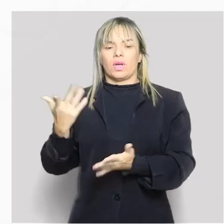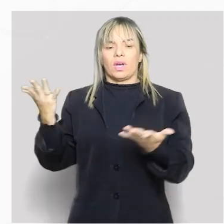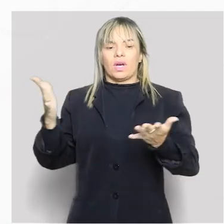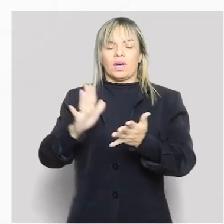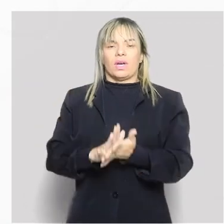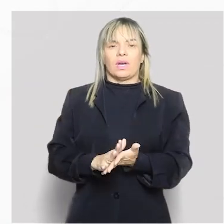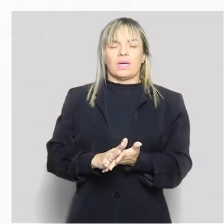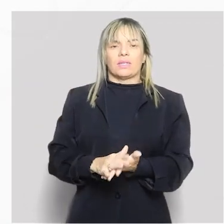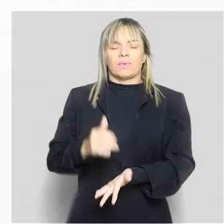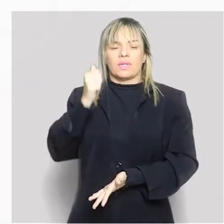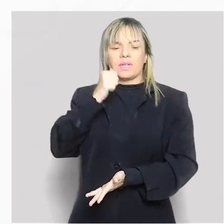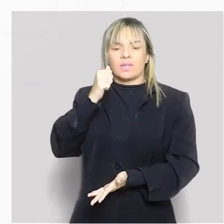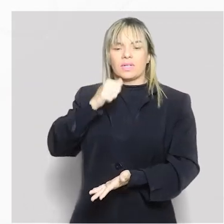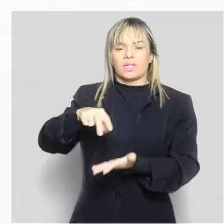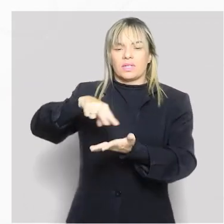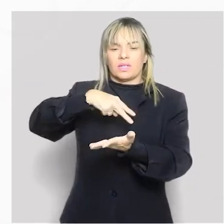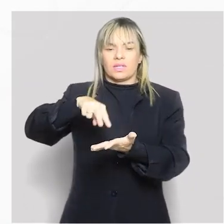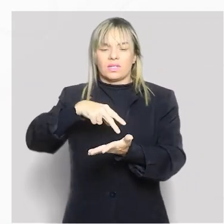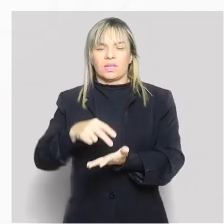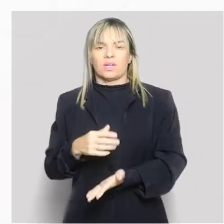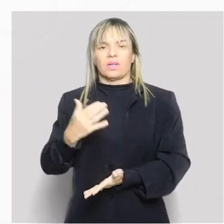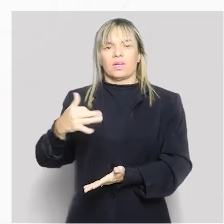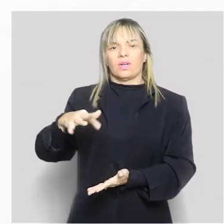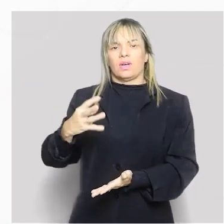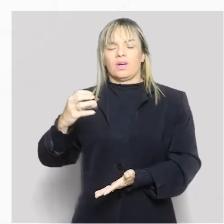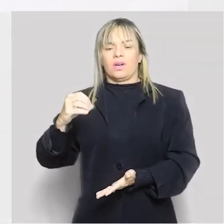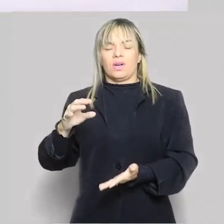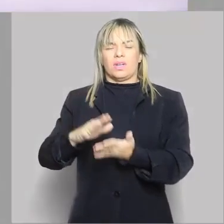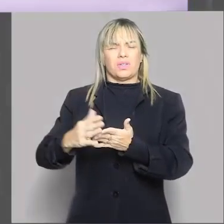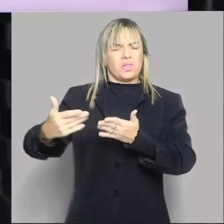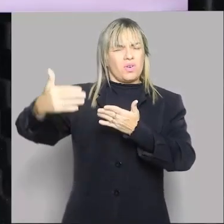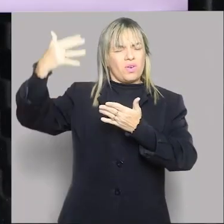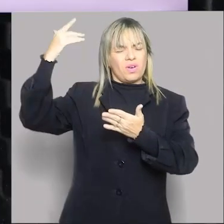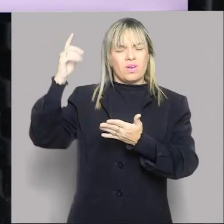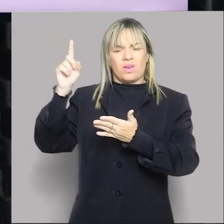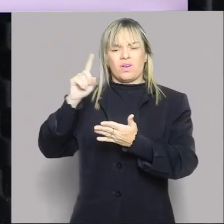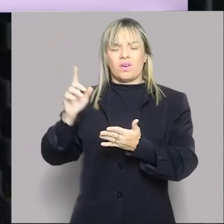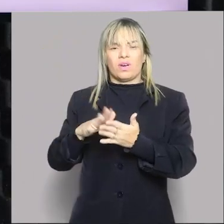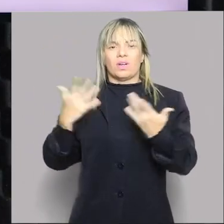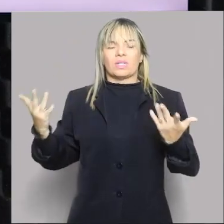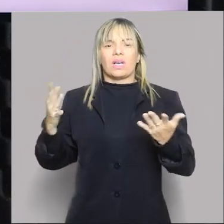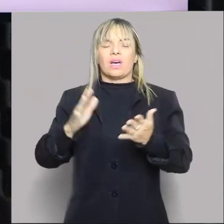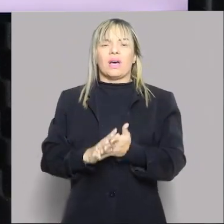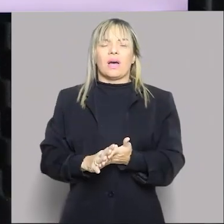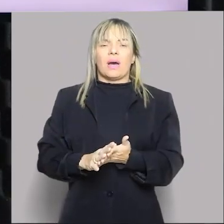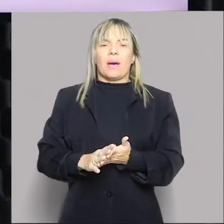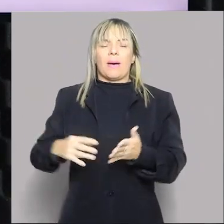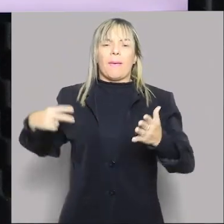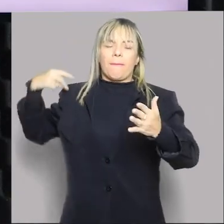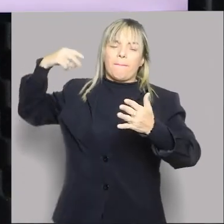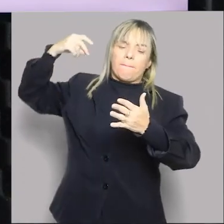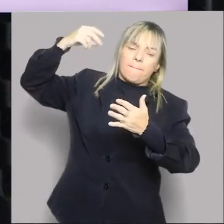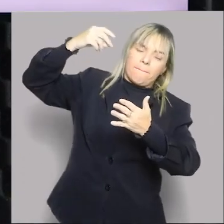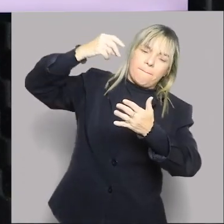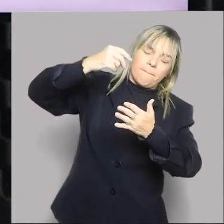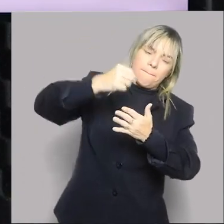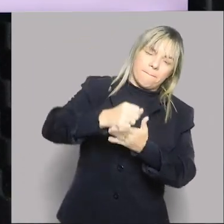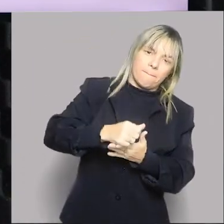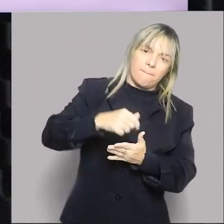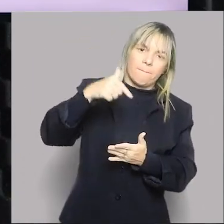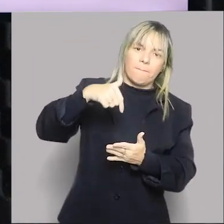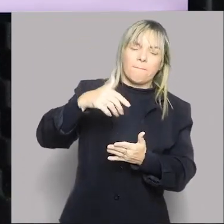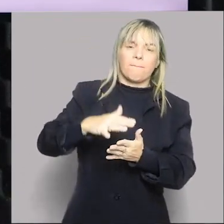Cairo. Mas ele não é a obra mais antiga. Na pré-história você já tem pinturas rupestres de grupos de